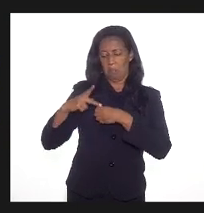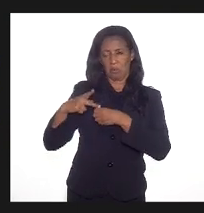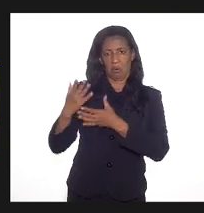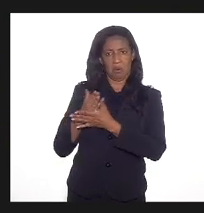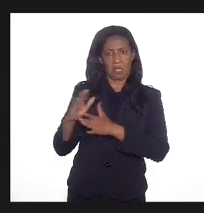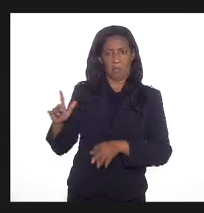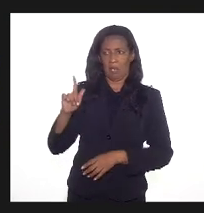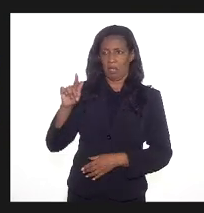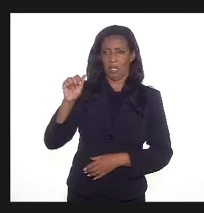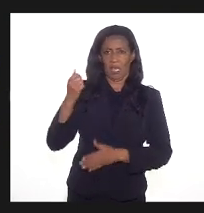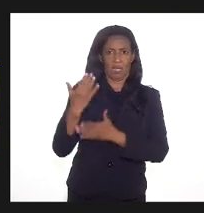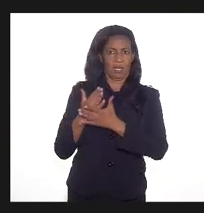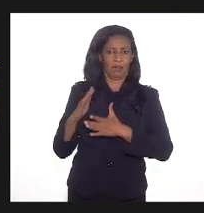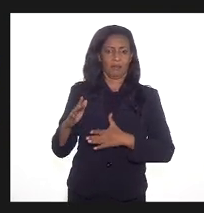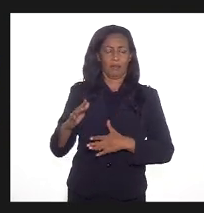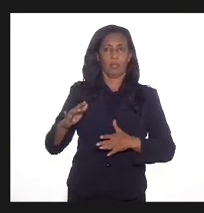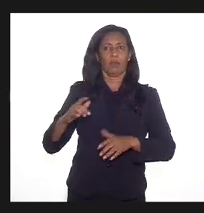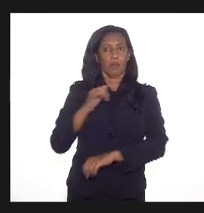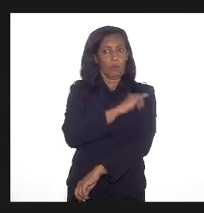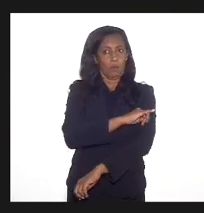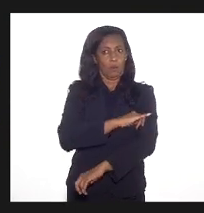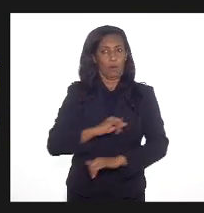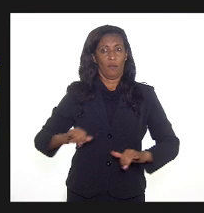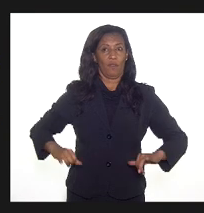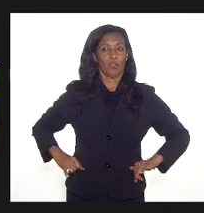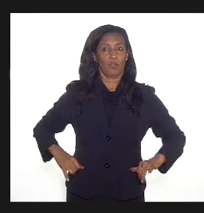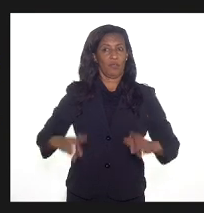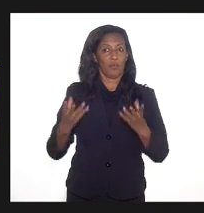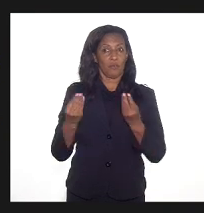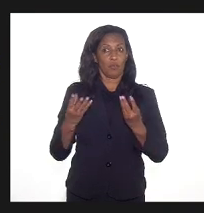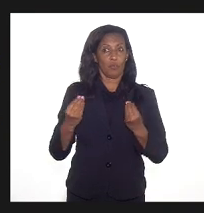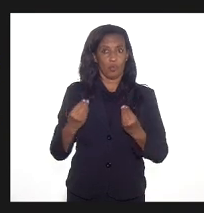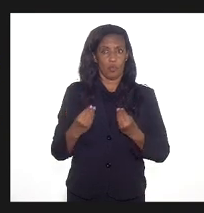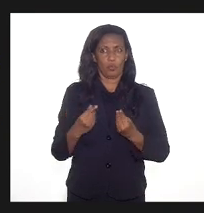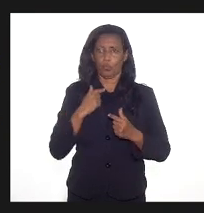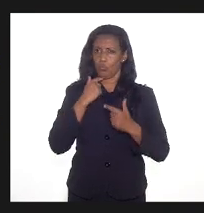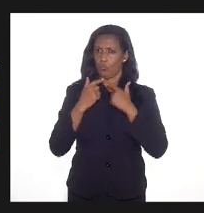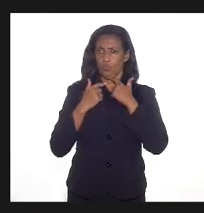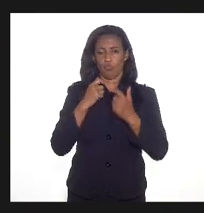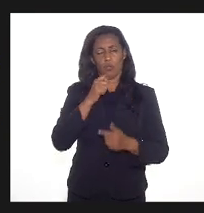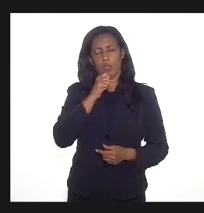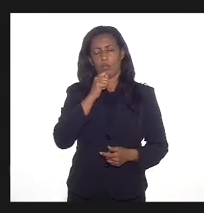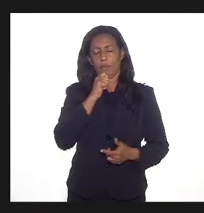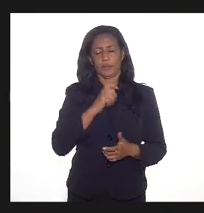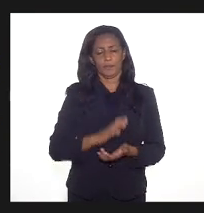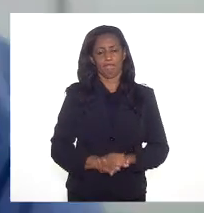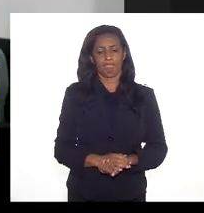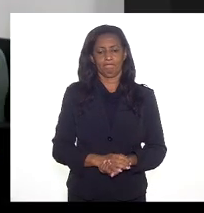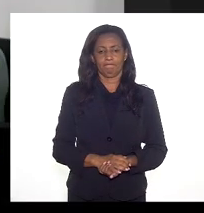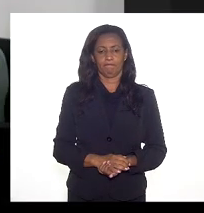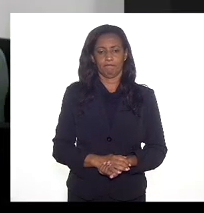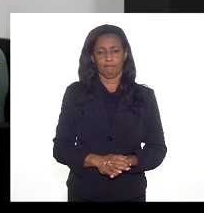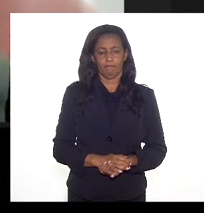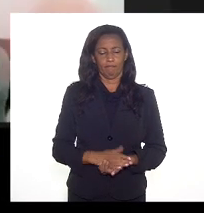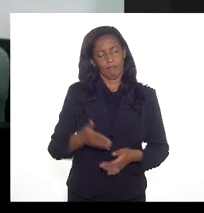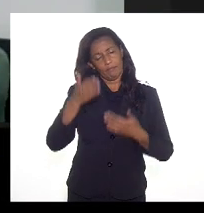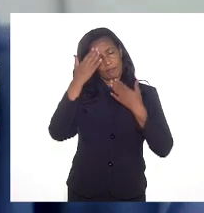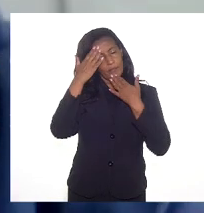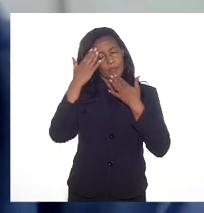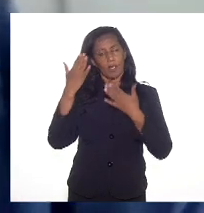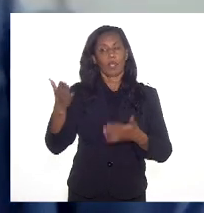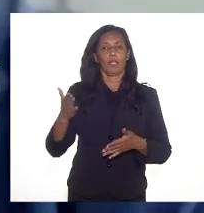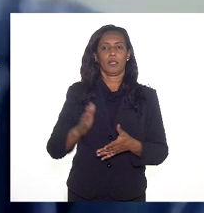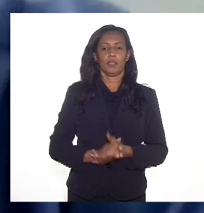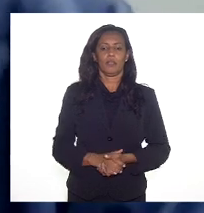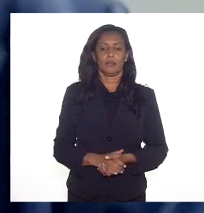gás, o Rio de Janeiro vai sofrer muito. Eu não tenho dúvida nenhuma disso. Obrigado, querido. Agradeço a paz, deputado